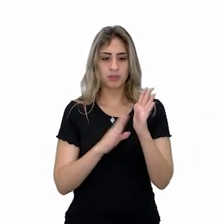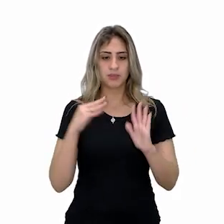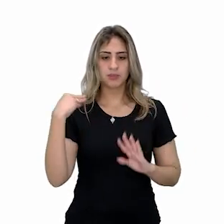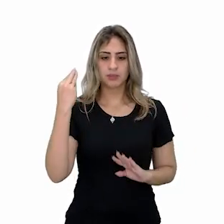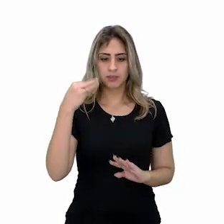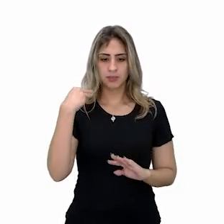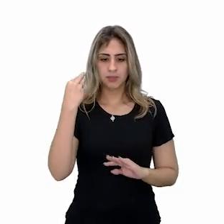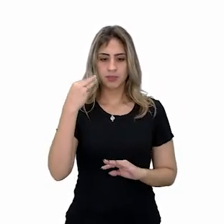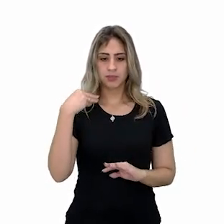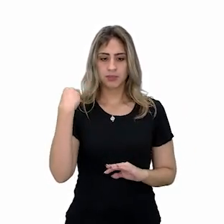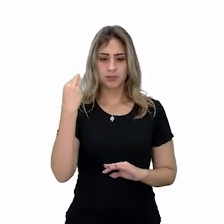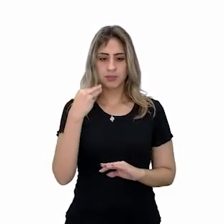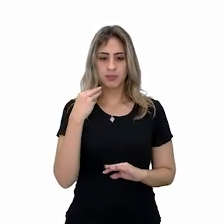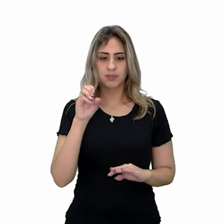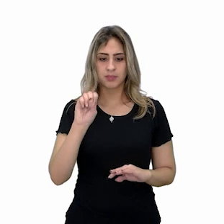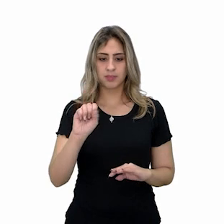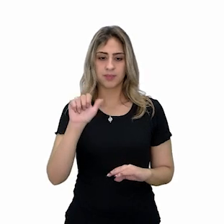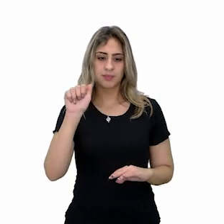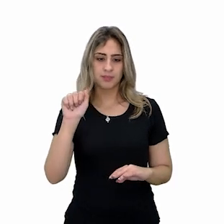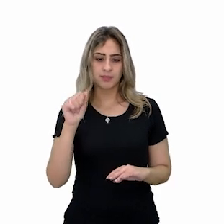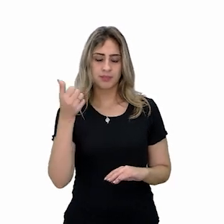experimentais na